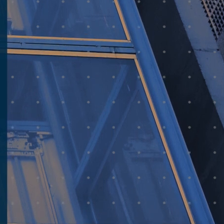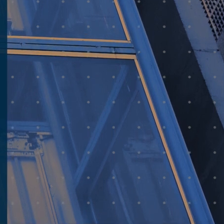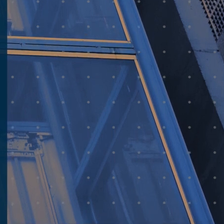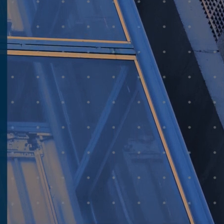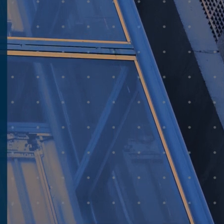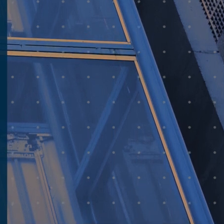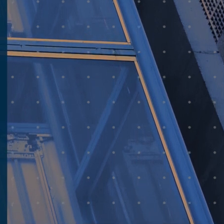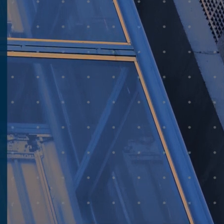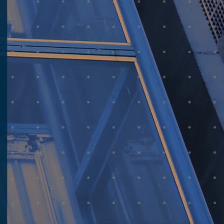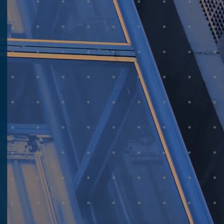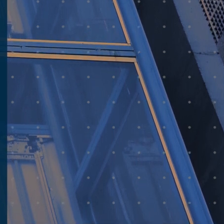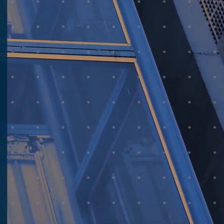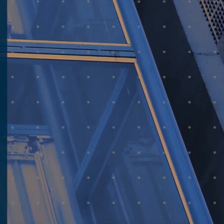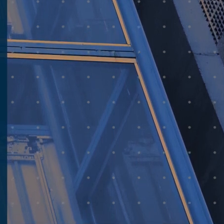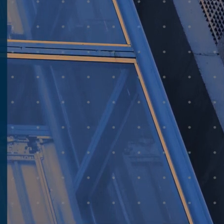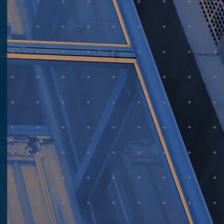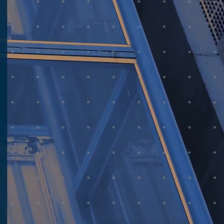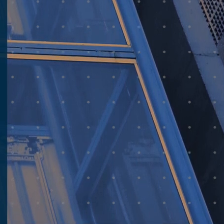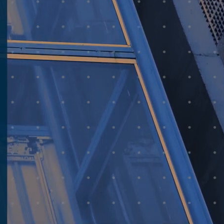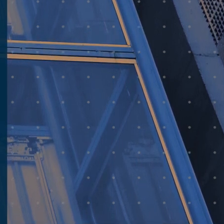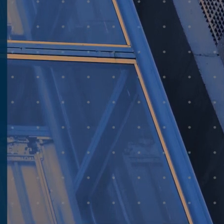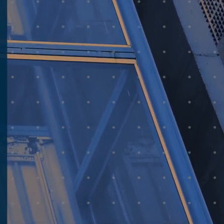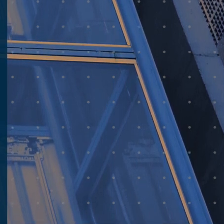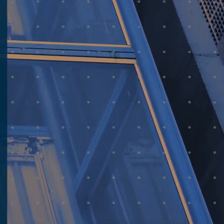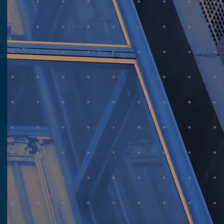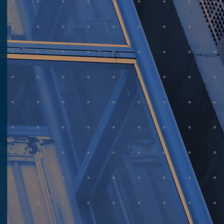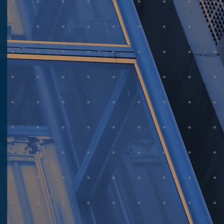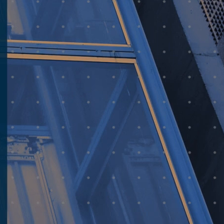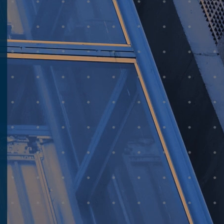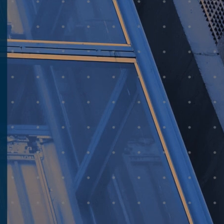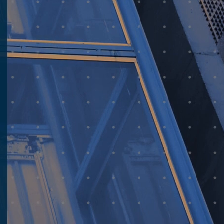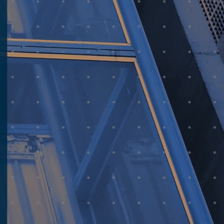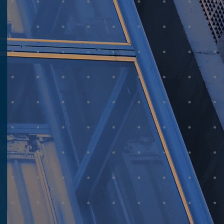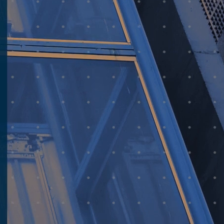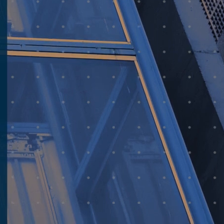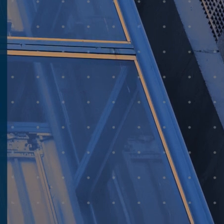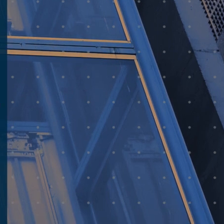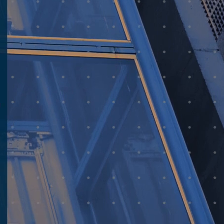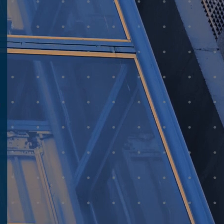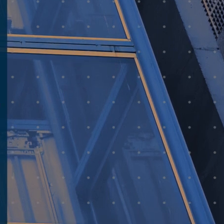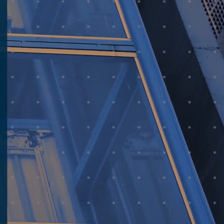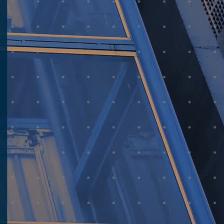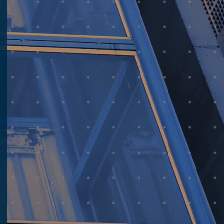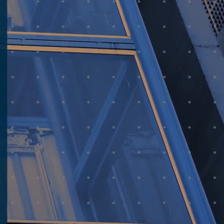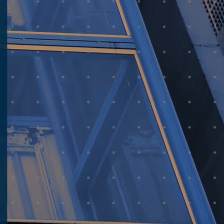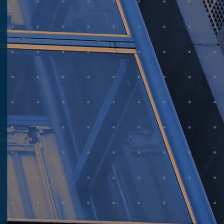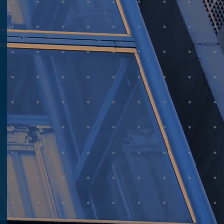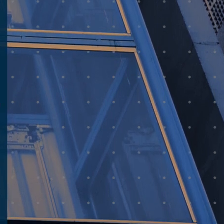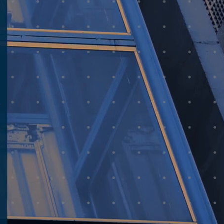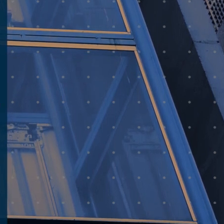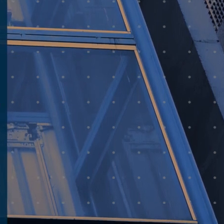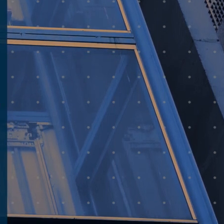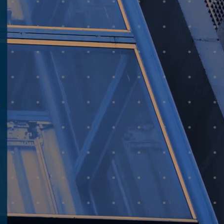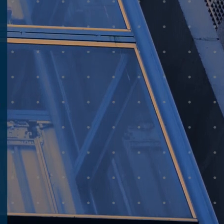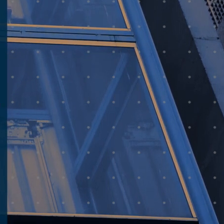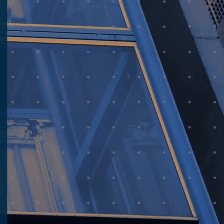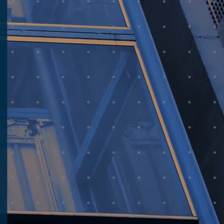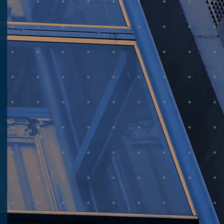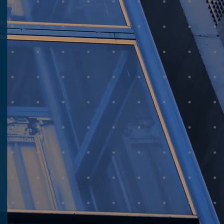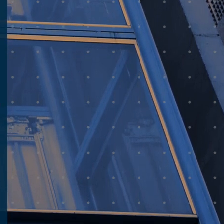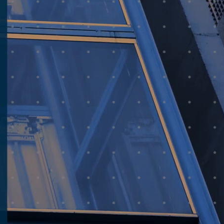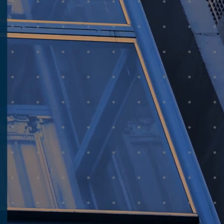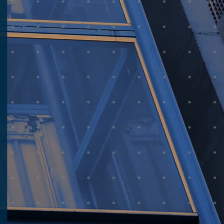ar-condicionado, armador, assistente de vendas, atendente de telemarketing, auxiliar de feirante,